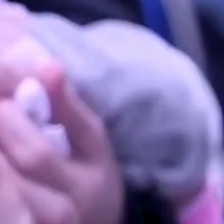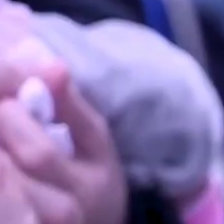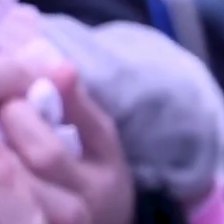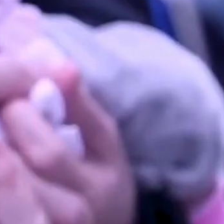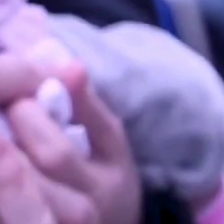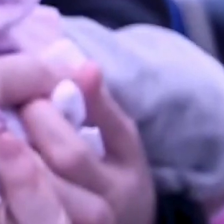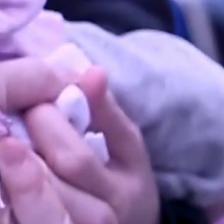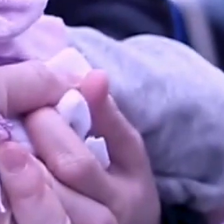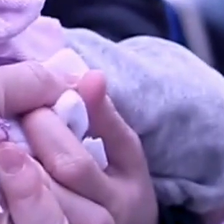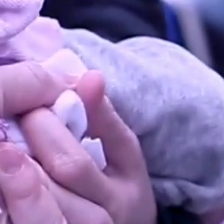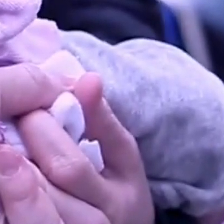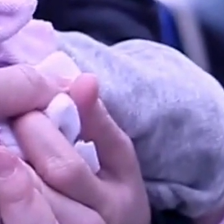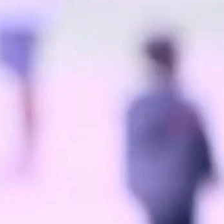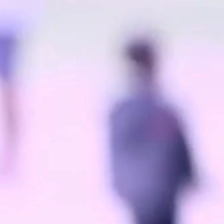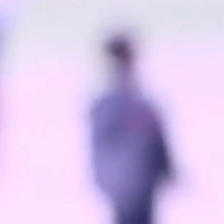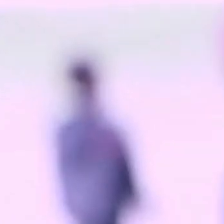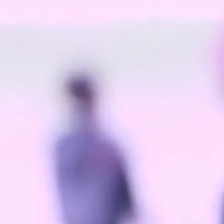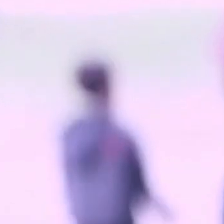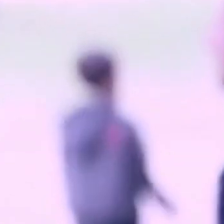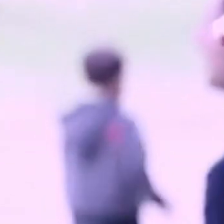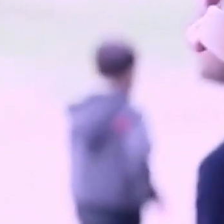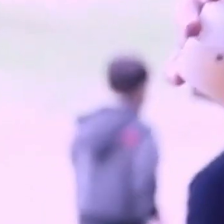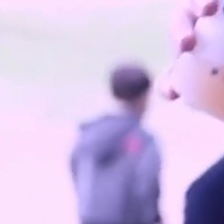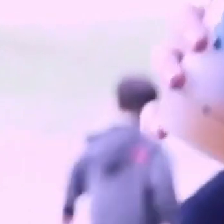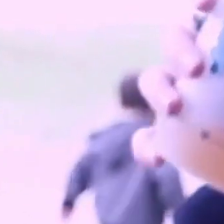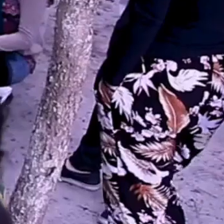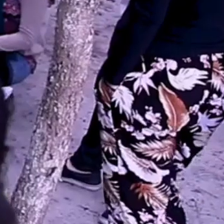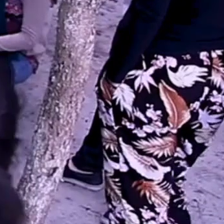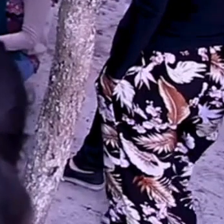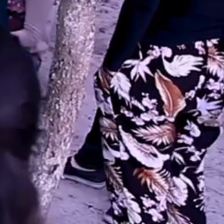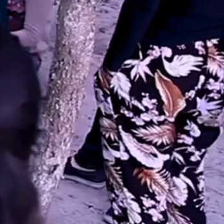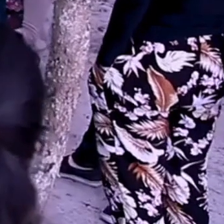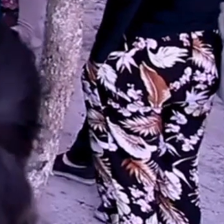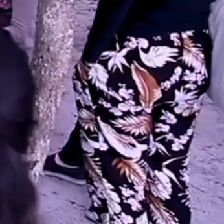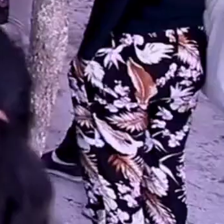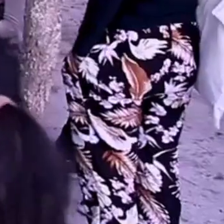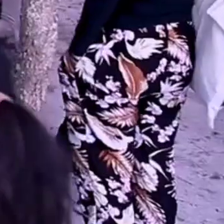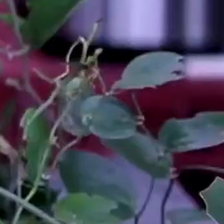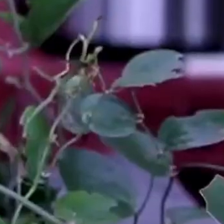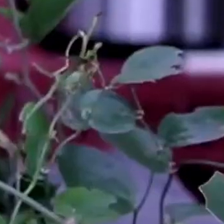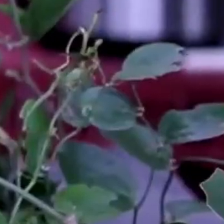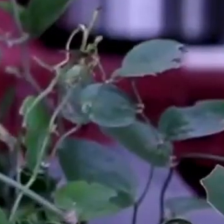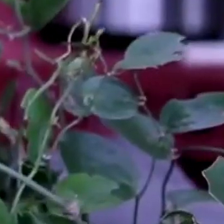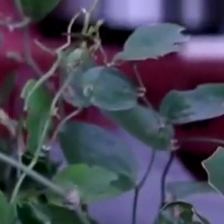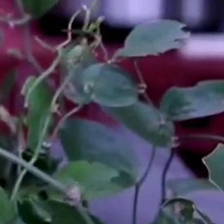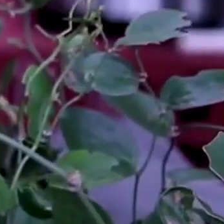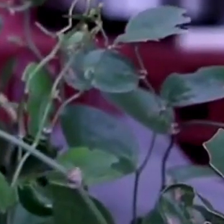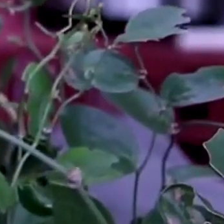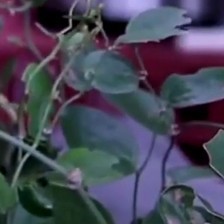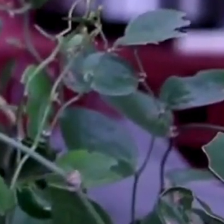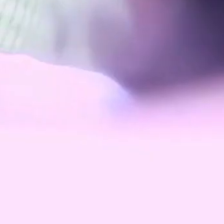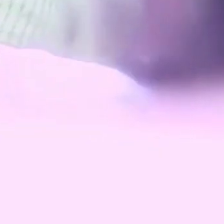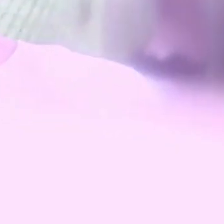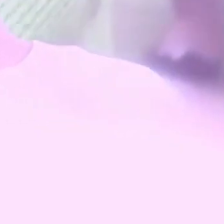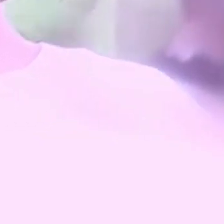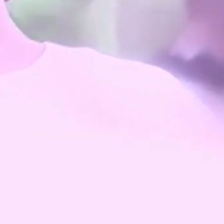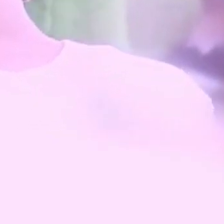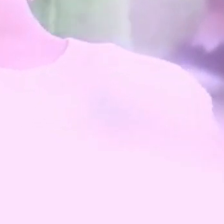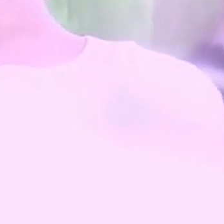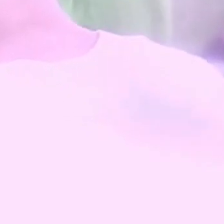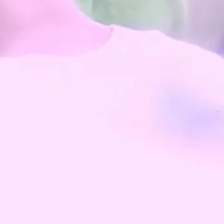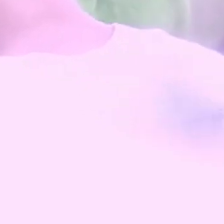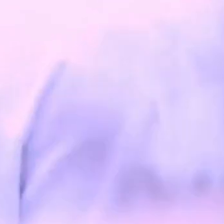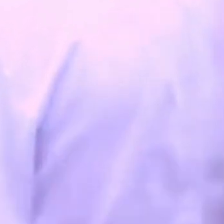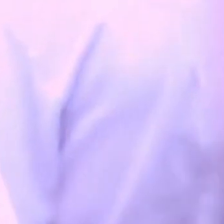Eu quero morar numa casinha feita à mão, numa